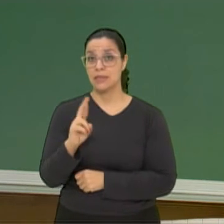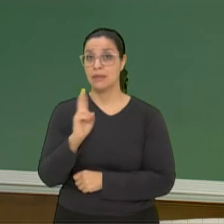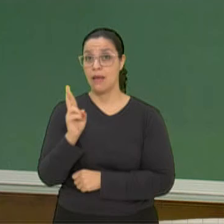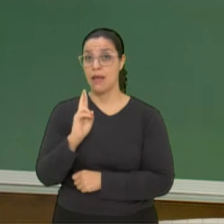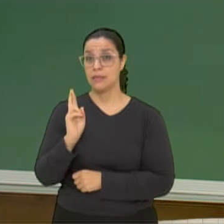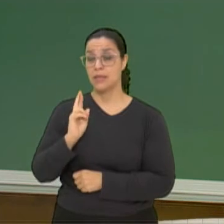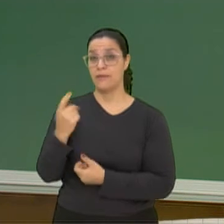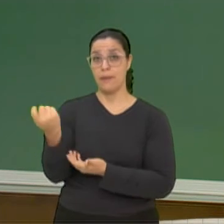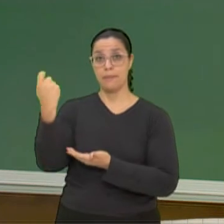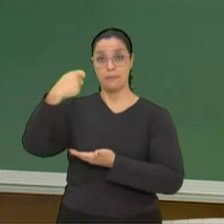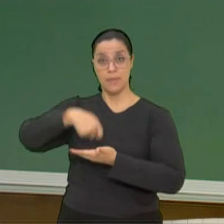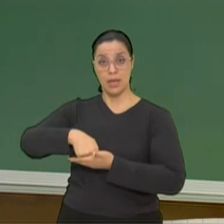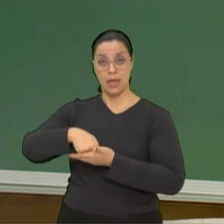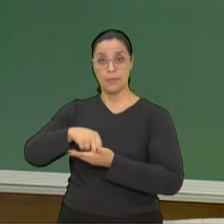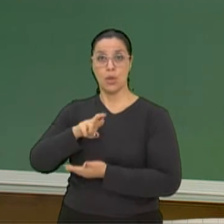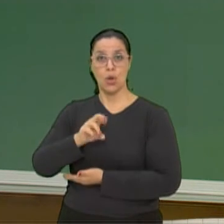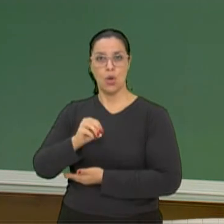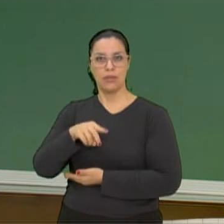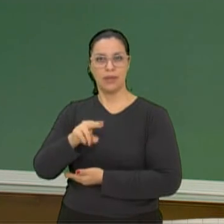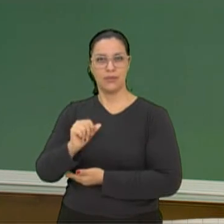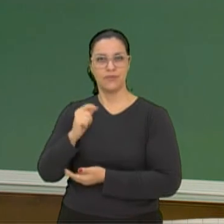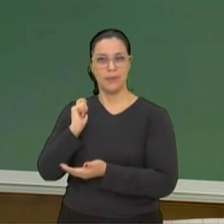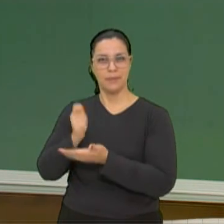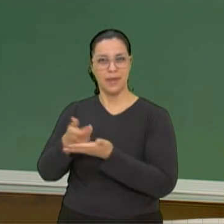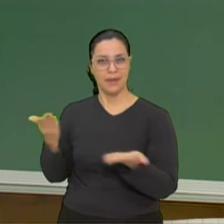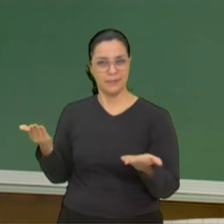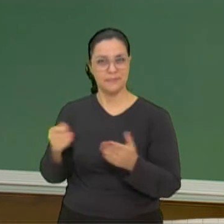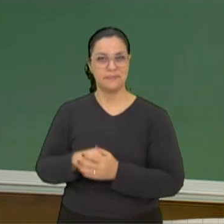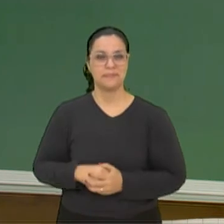valor cobrado pelo Ronaldo, ok?